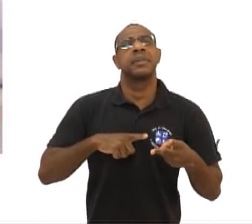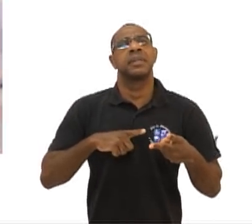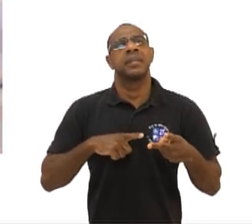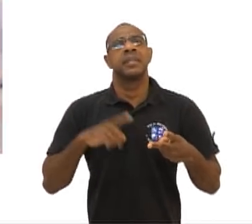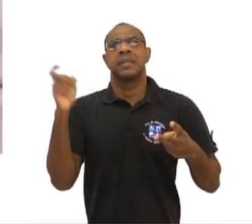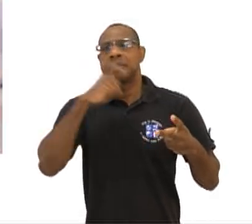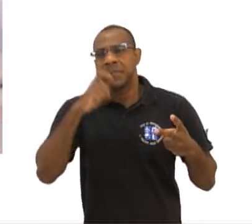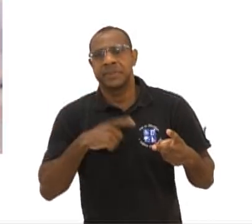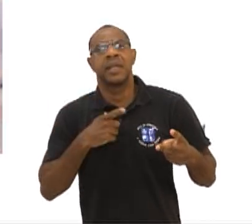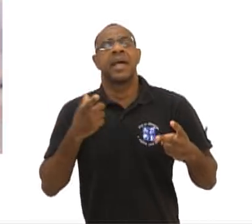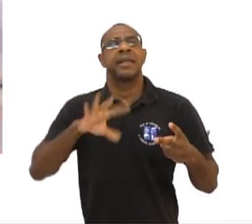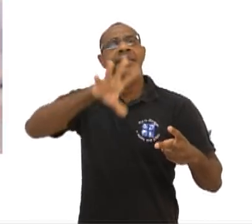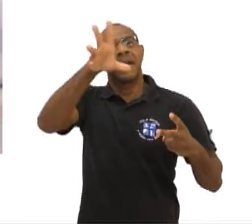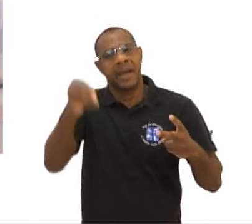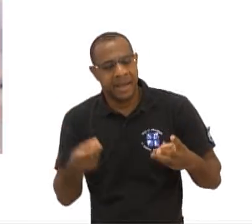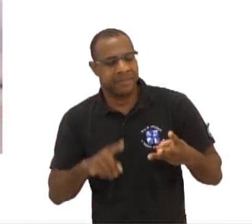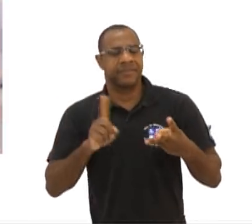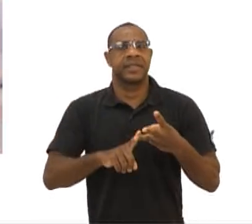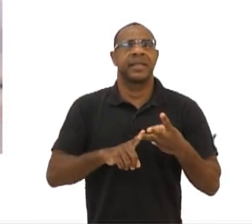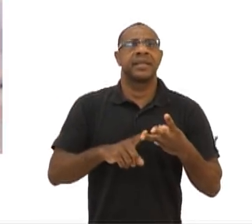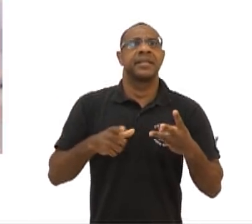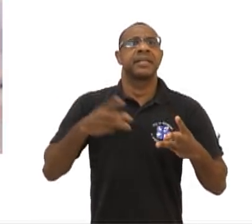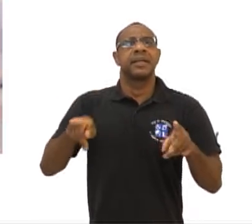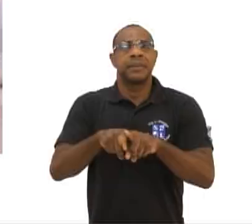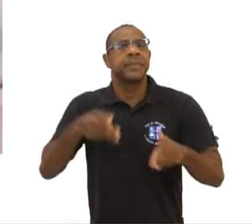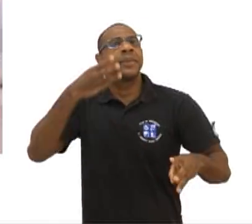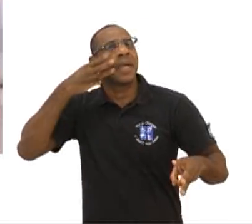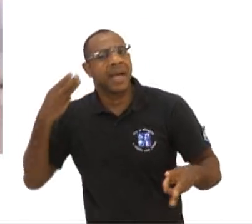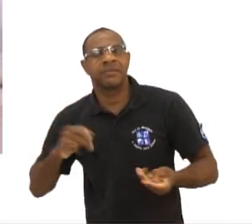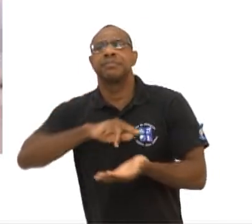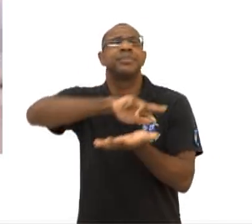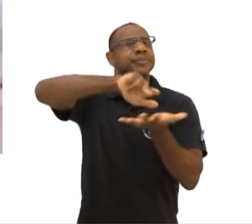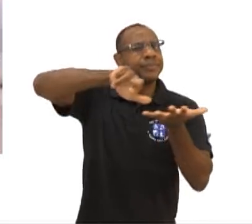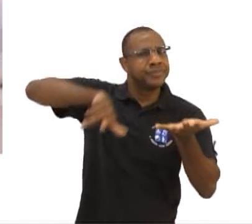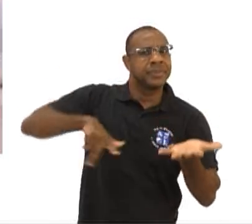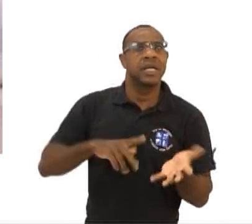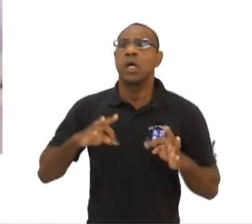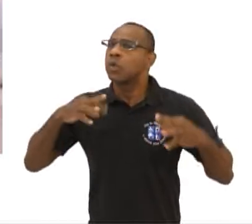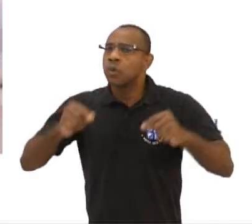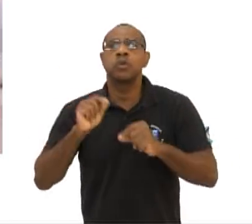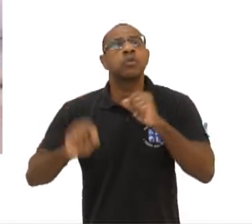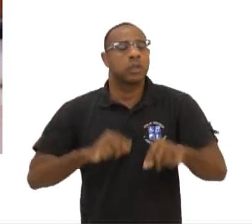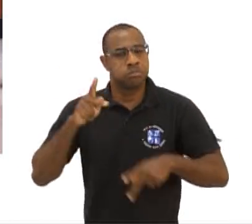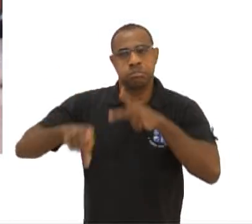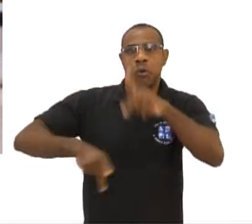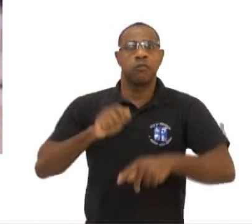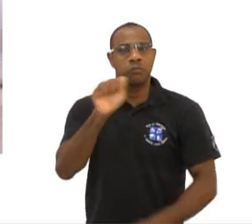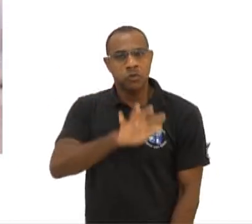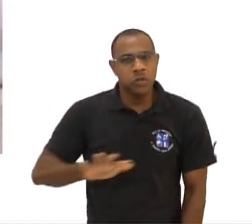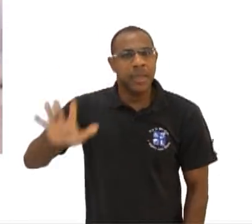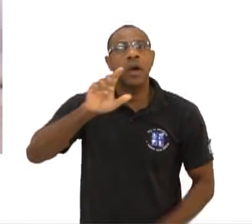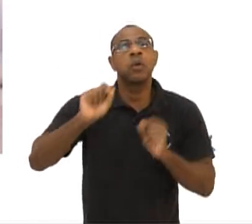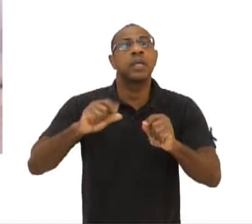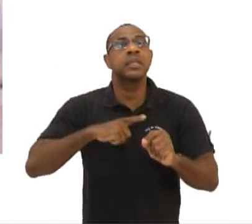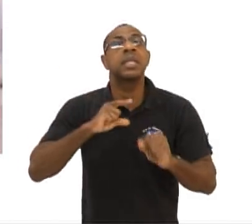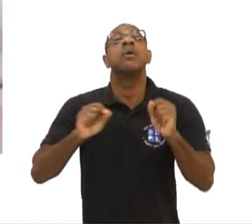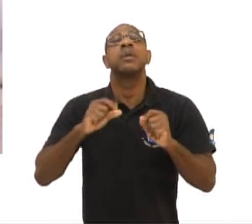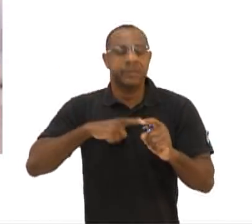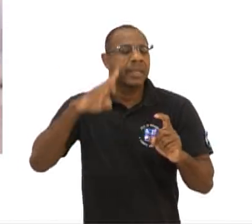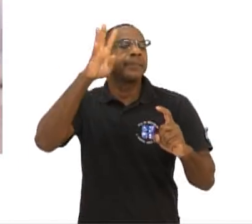mitos africanos, mitos indígenas, nórdicos, enfim. Todos os povos, em geral, possuem as